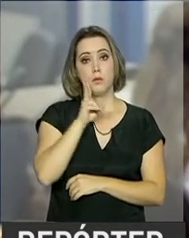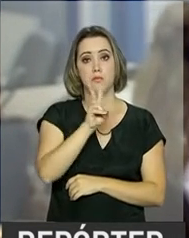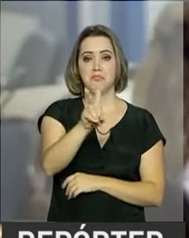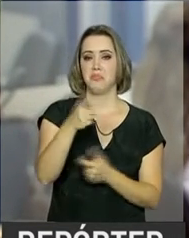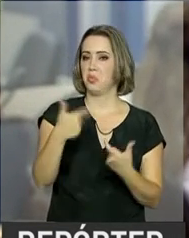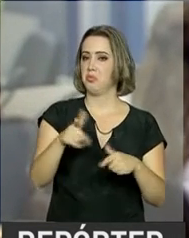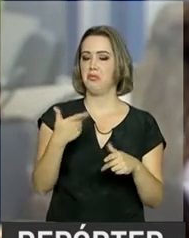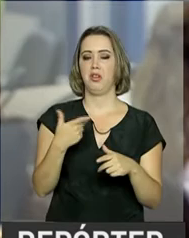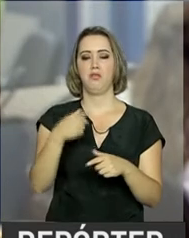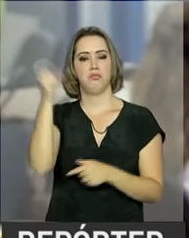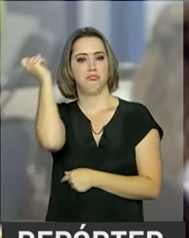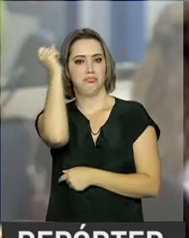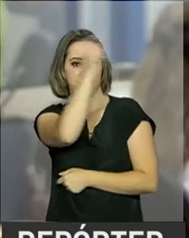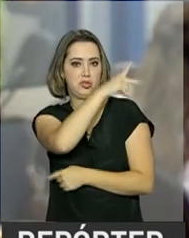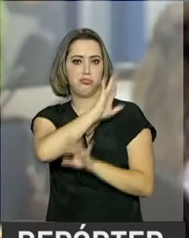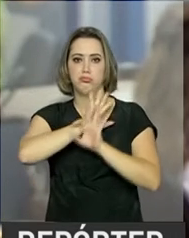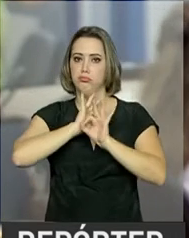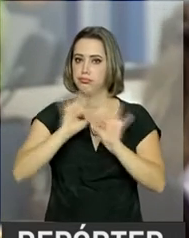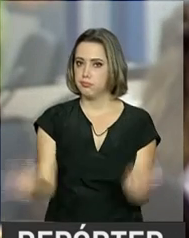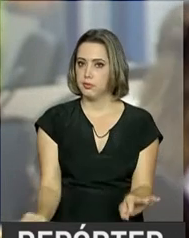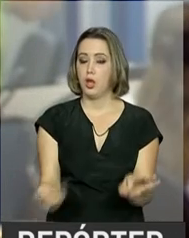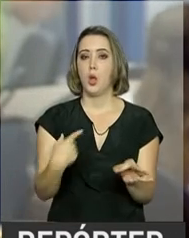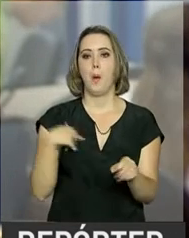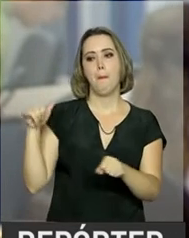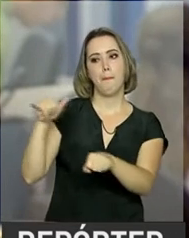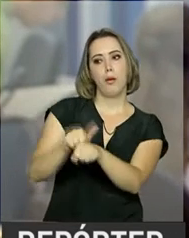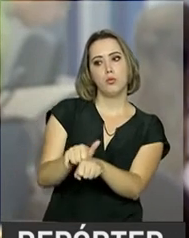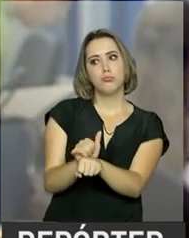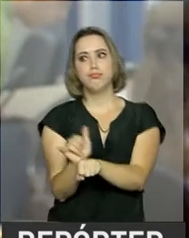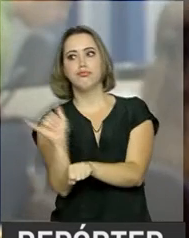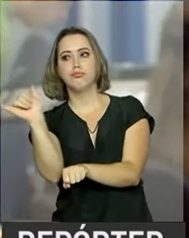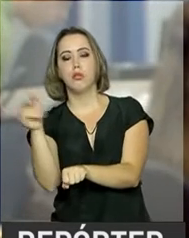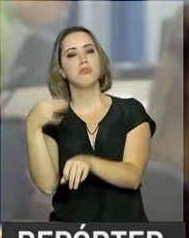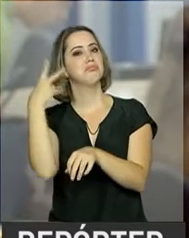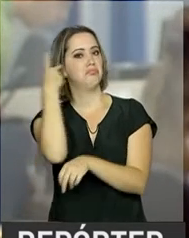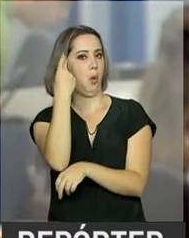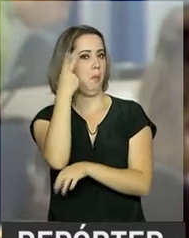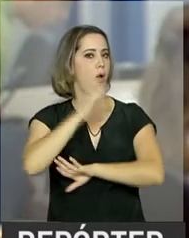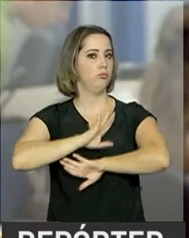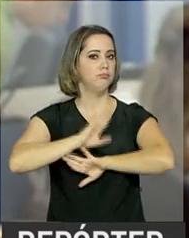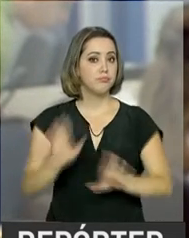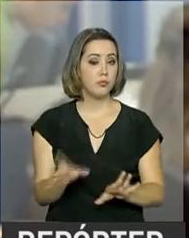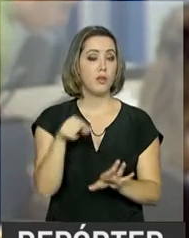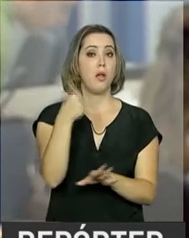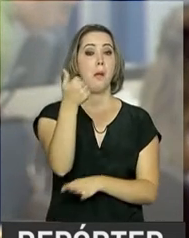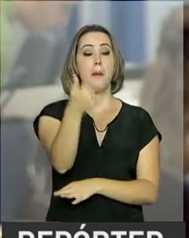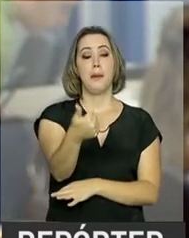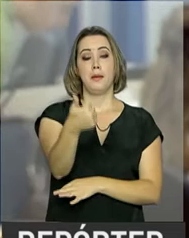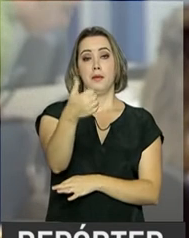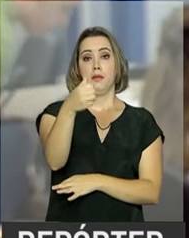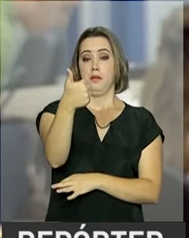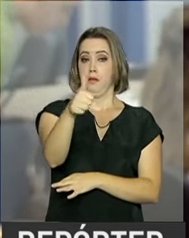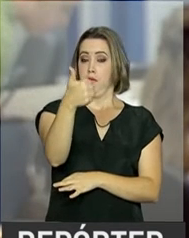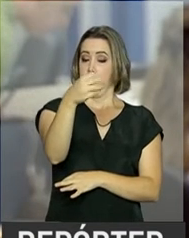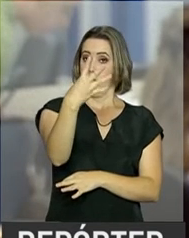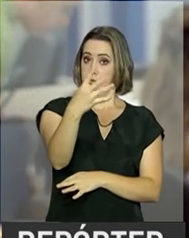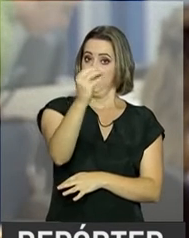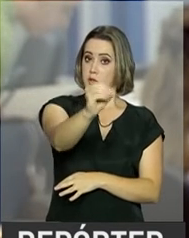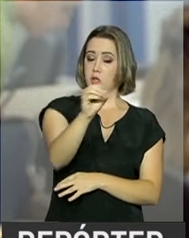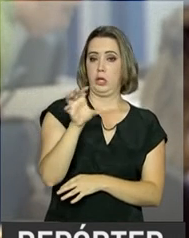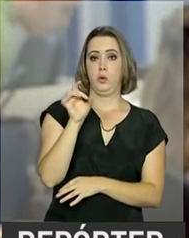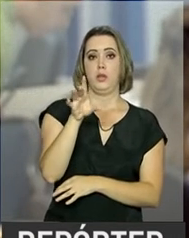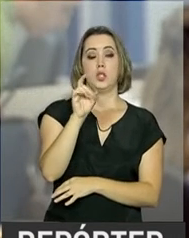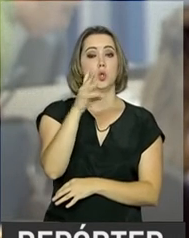encontrou dificuldade pousos e decolagens ocorreram normalmente e 1.140 viagens programadas apenas cinco estavam atrasados